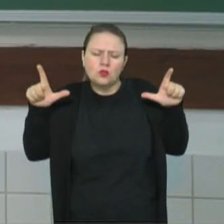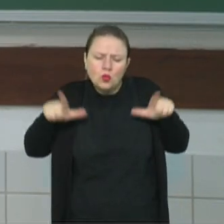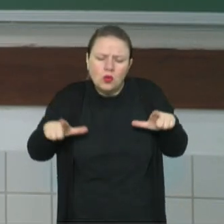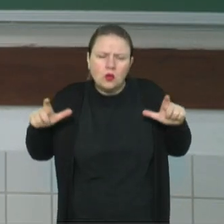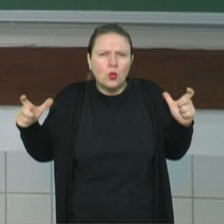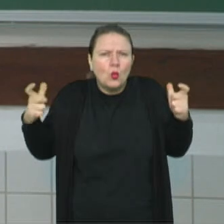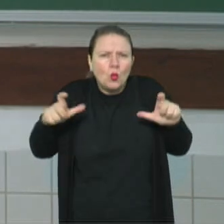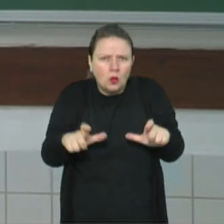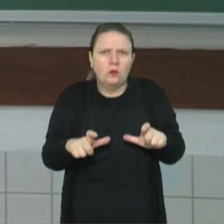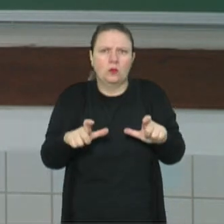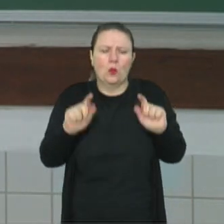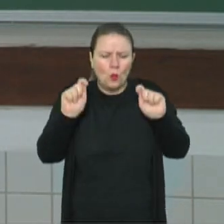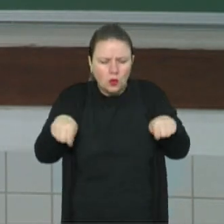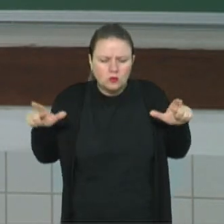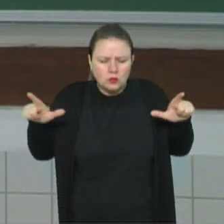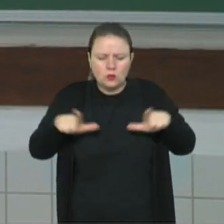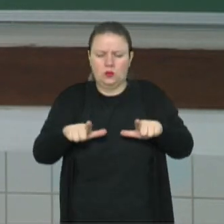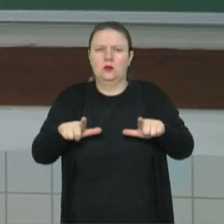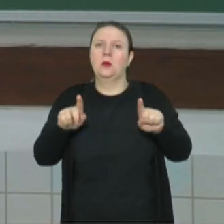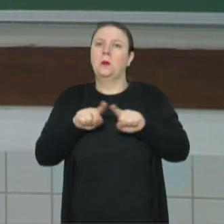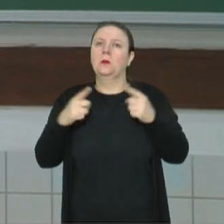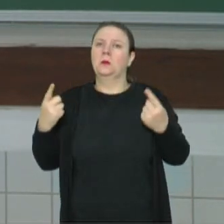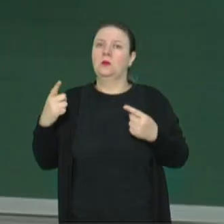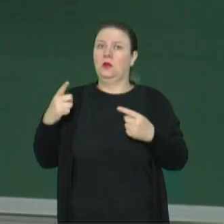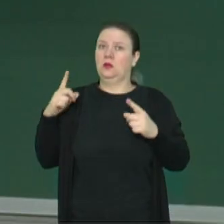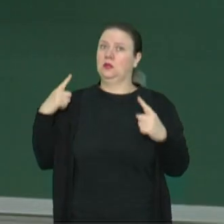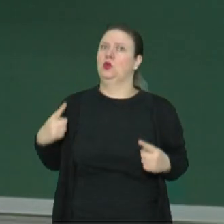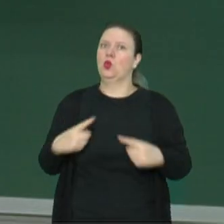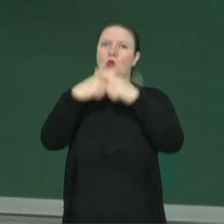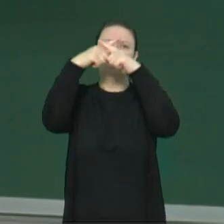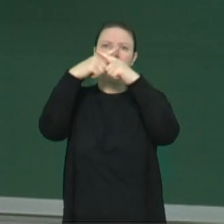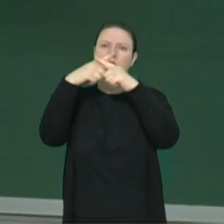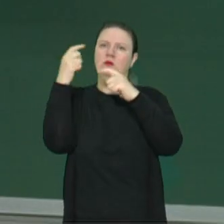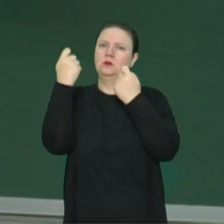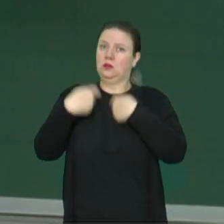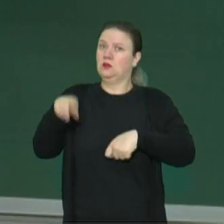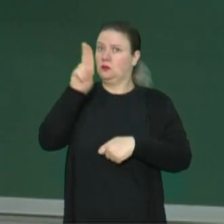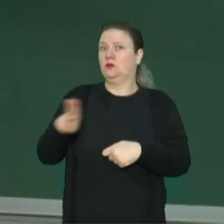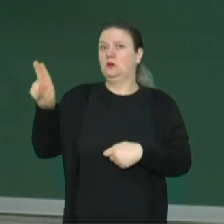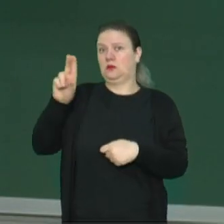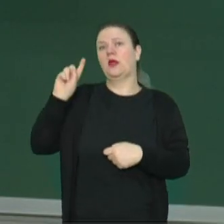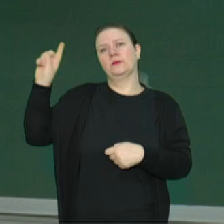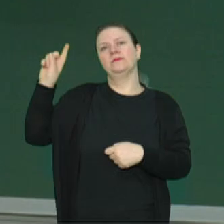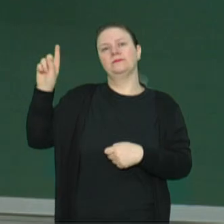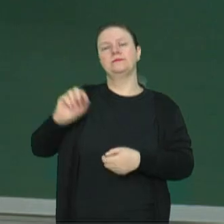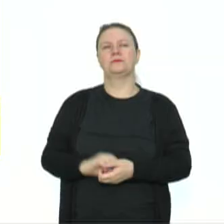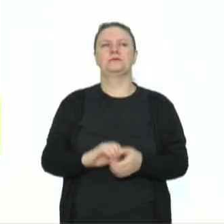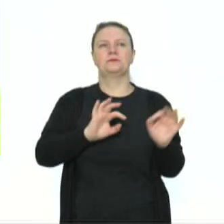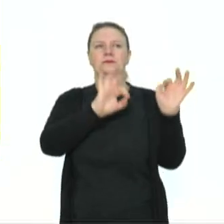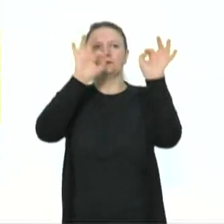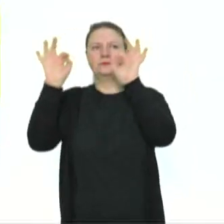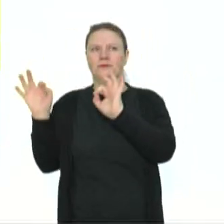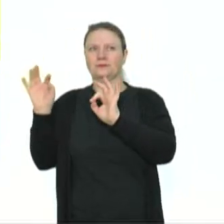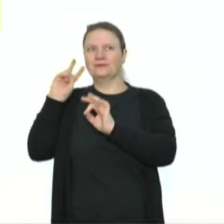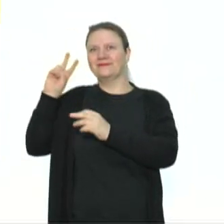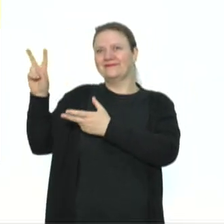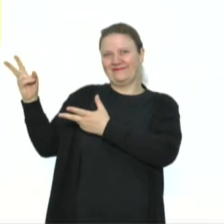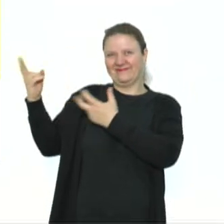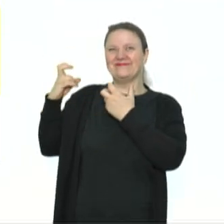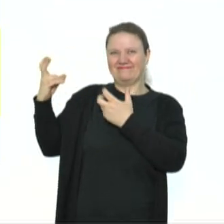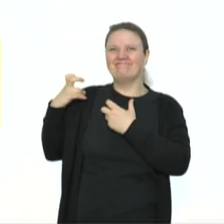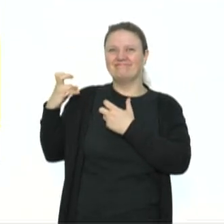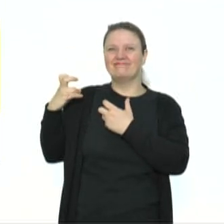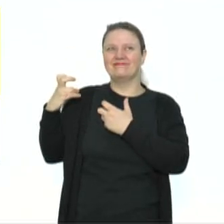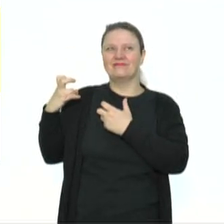em competição é utilizada essas medidas aqui. Então, a área de combate, vocês podem ver aqui nessa imagem, então